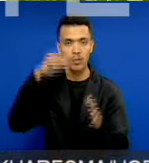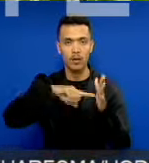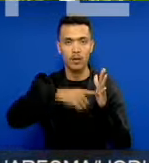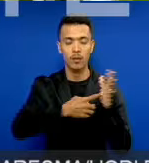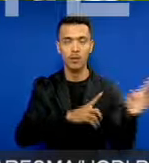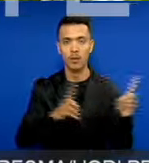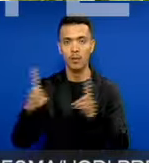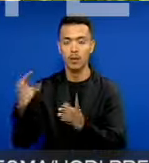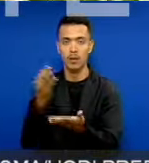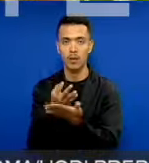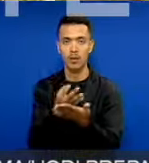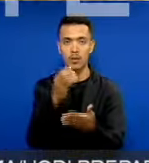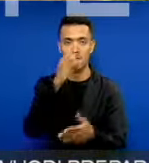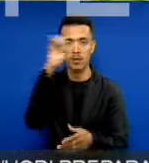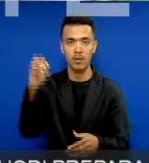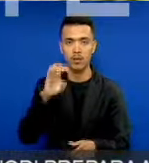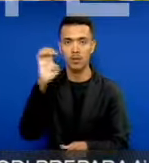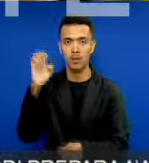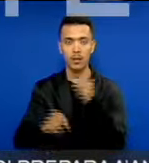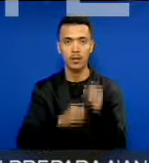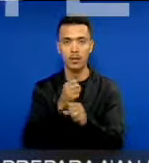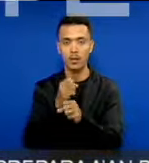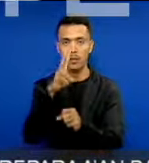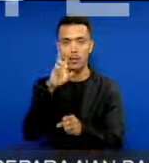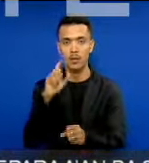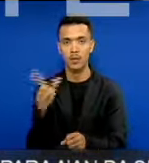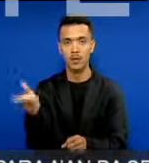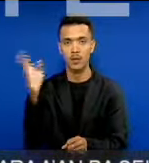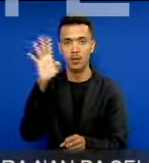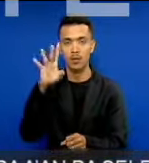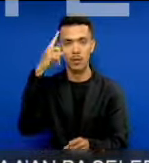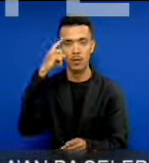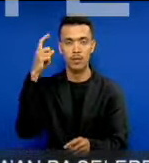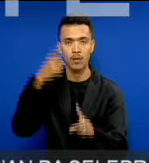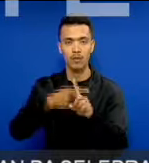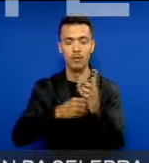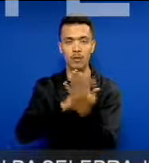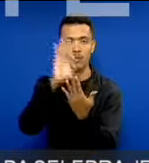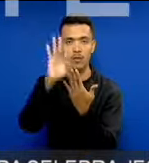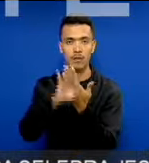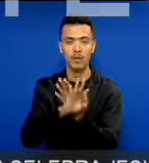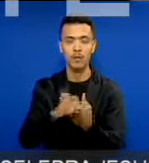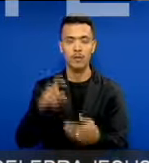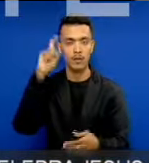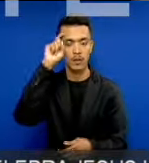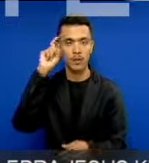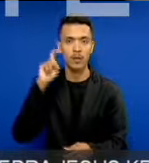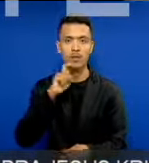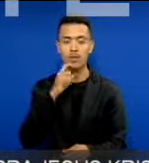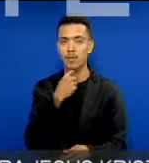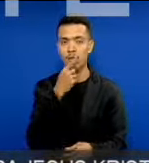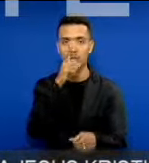executa o orçamento geral Estado tinarim rua Ronilo Ressinghat, tamba tama ona fulan fevereiro. Kairala Xanar